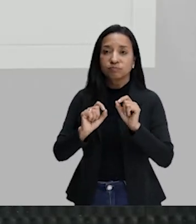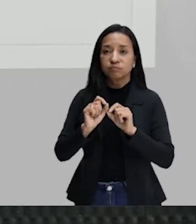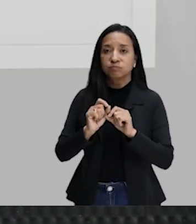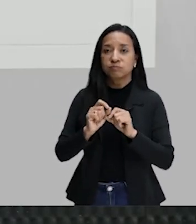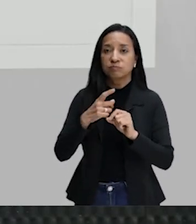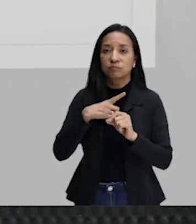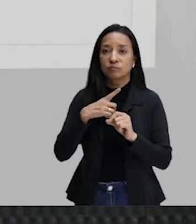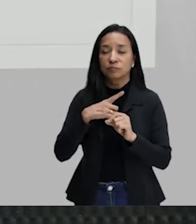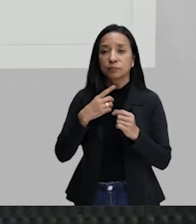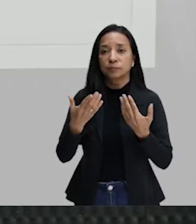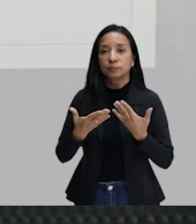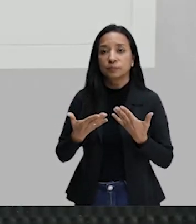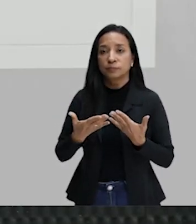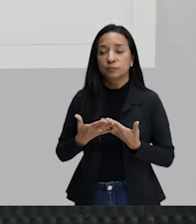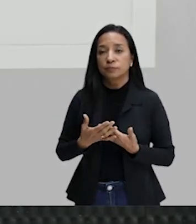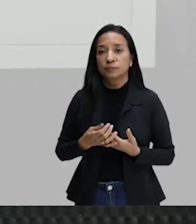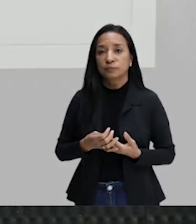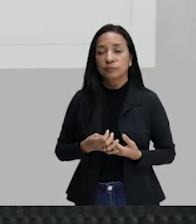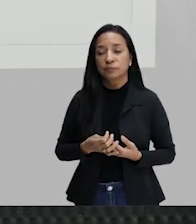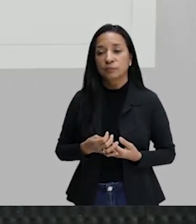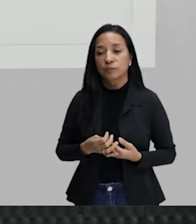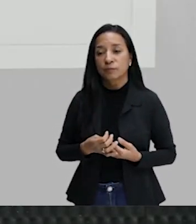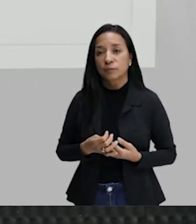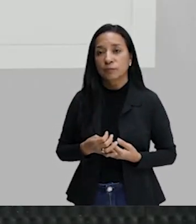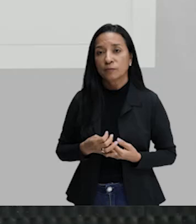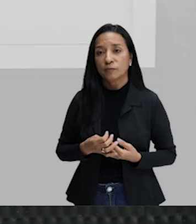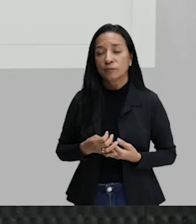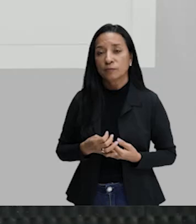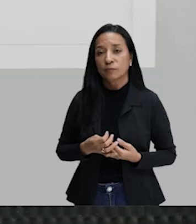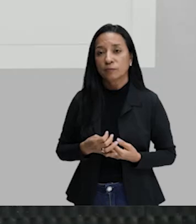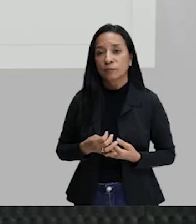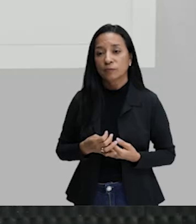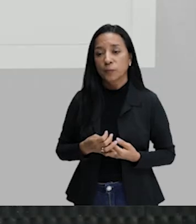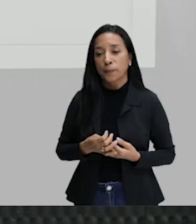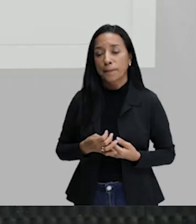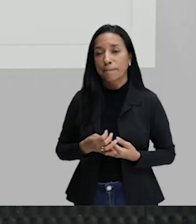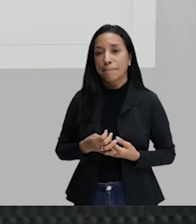nós vamos ter agora uma carga elétrica,